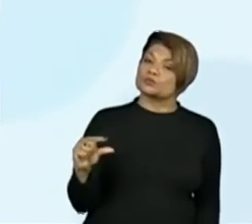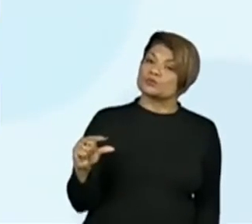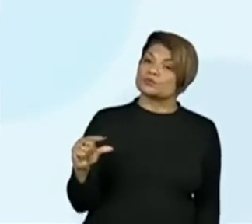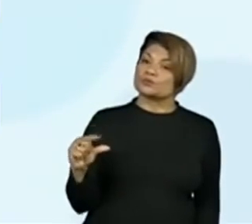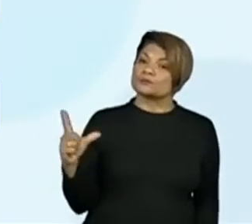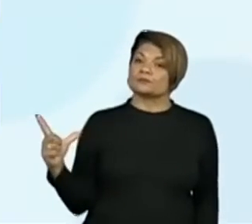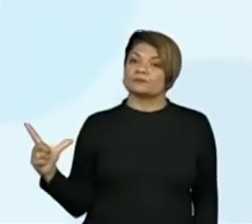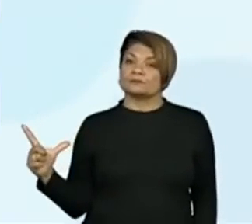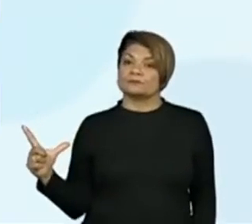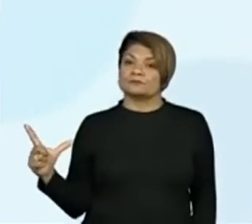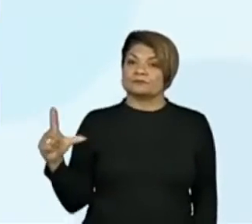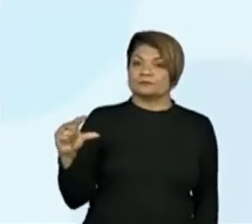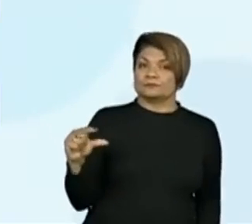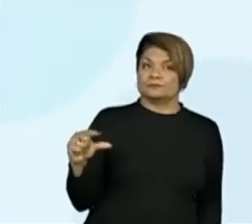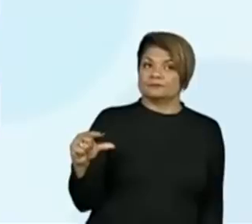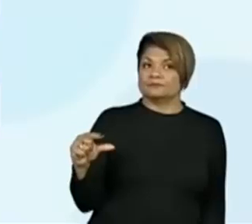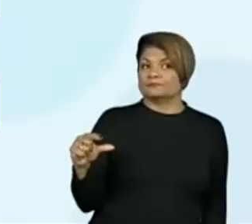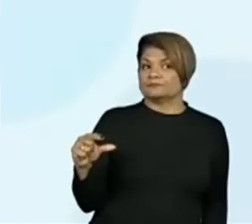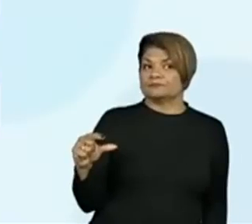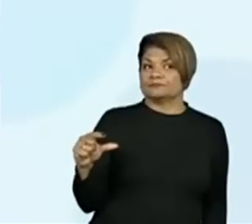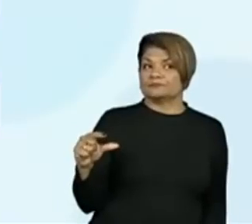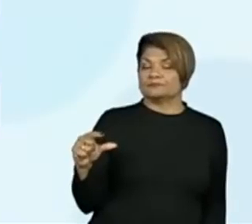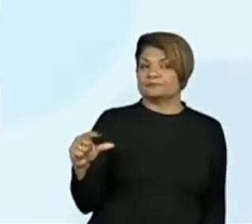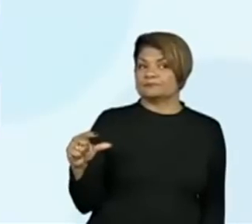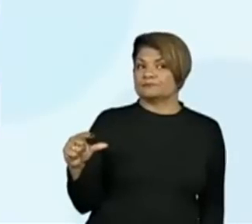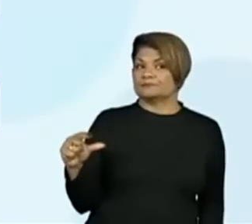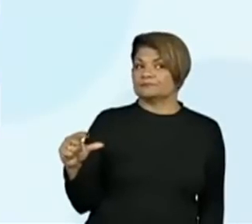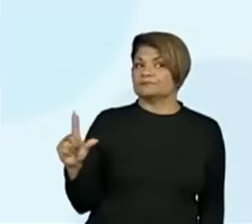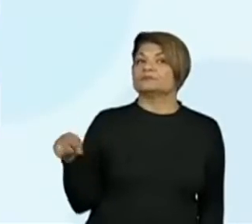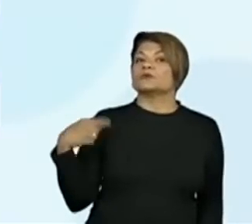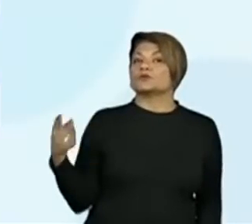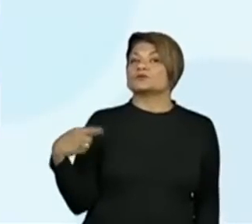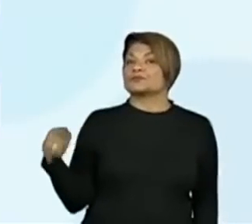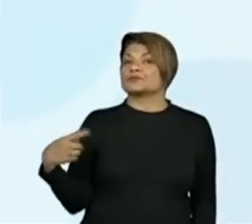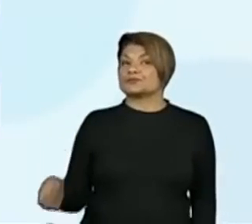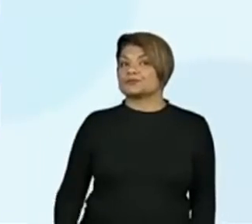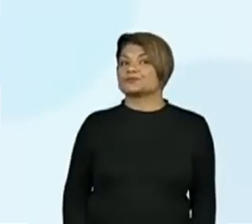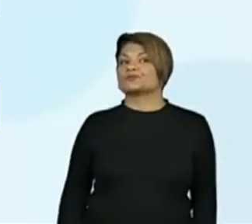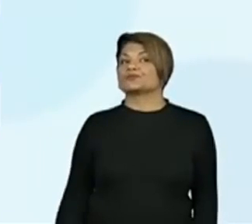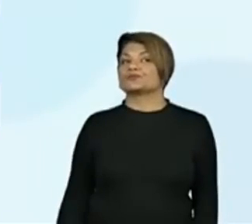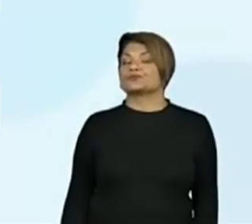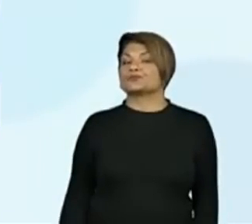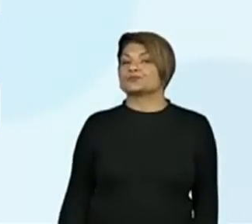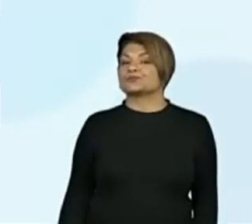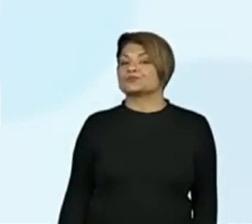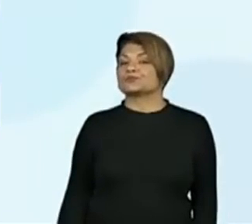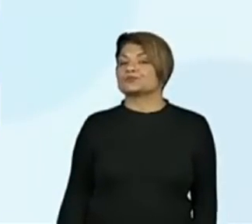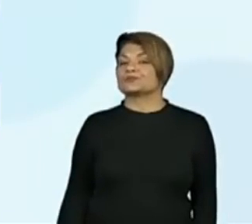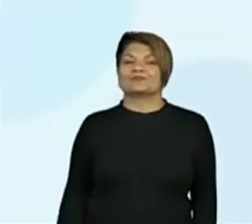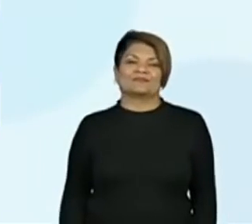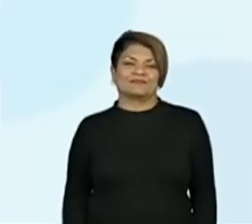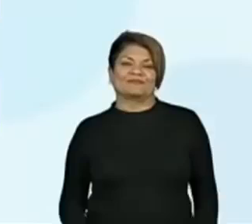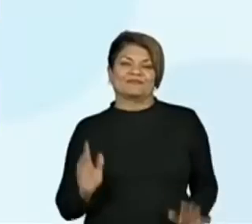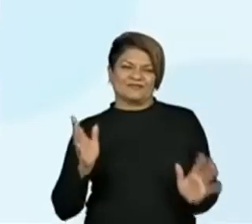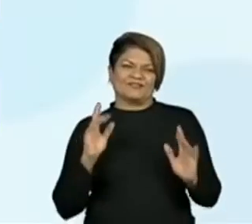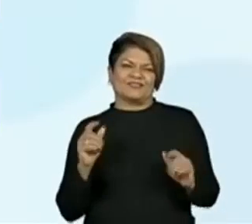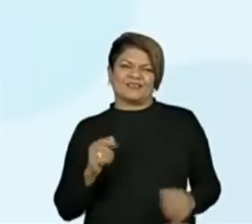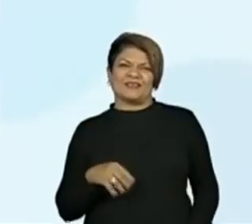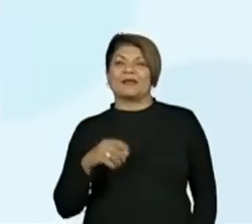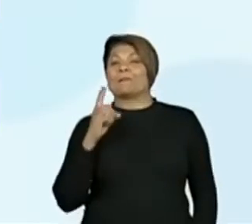Vou riscar ele aqui para a gente não se confundir, tá bom? Qual é o próximo, turminha? Qual é o próximo, turminha? As crianças estão colocando todos aí, ó.